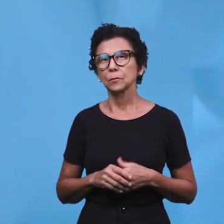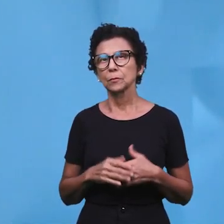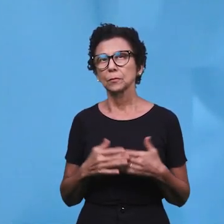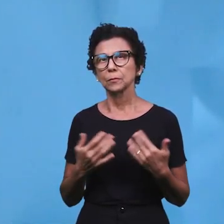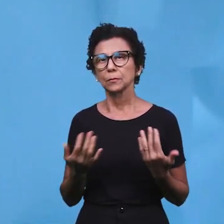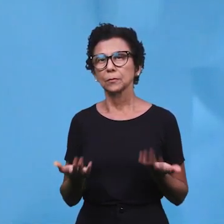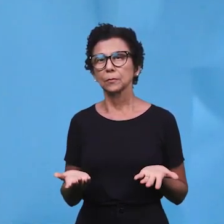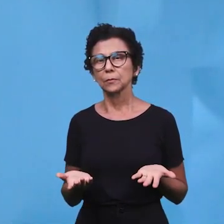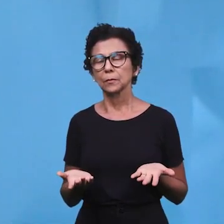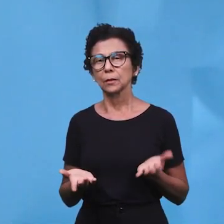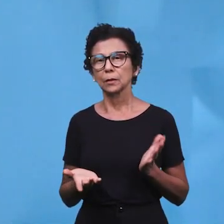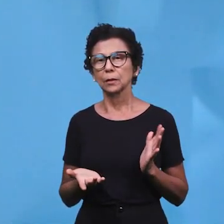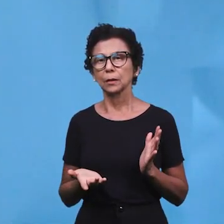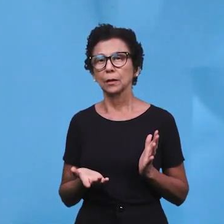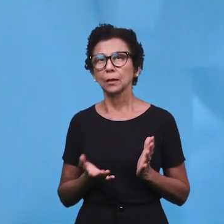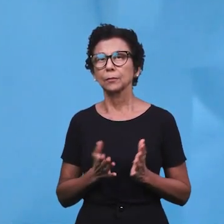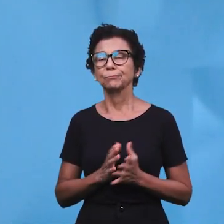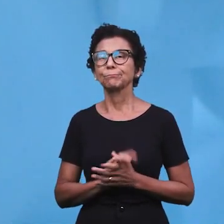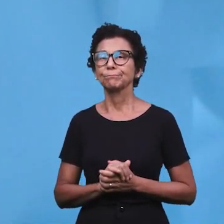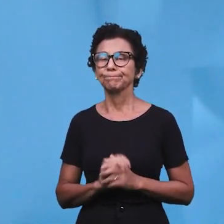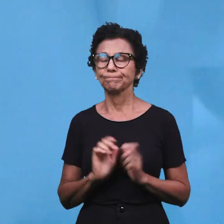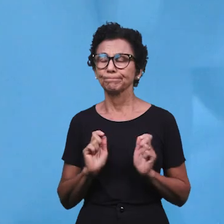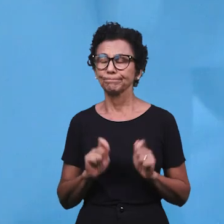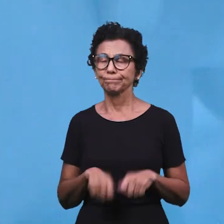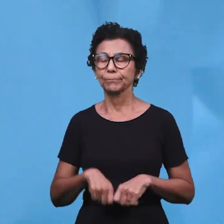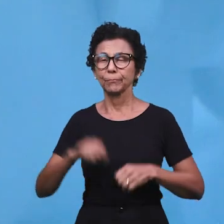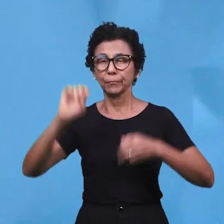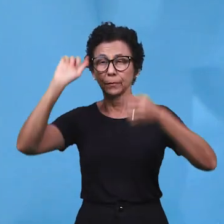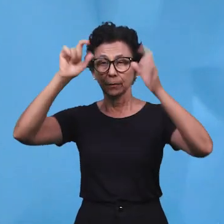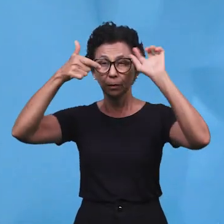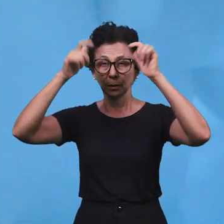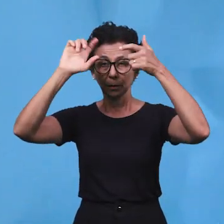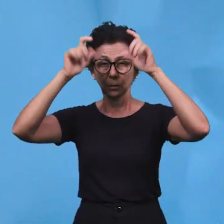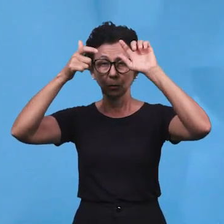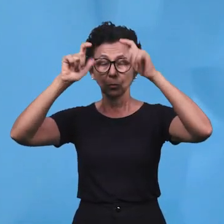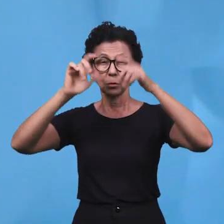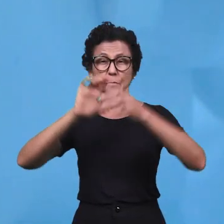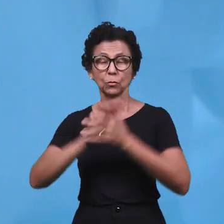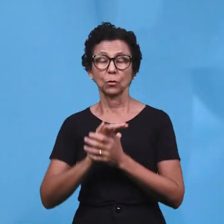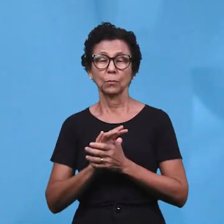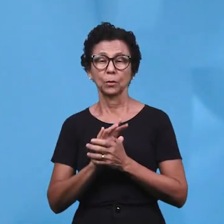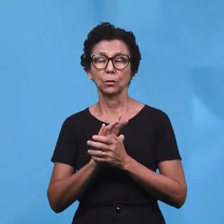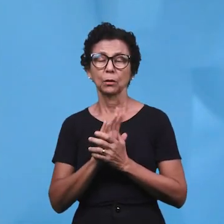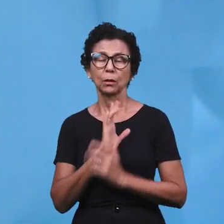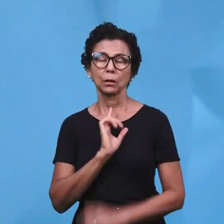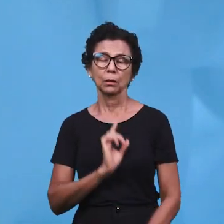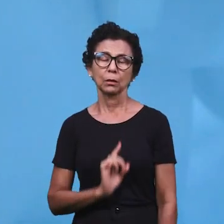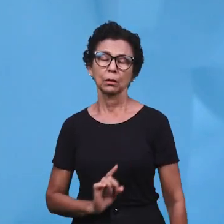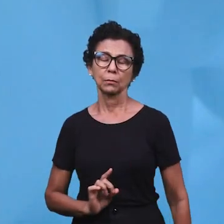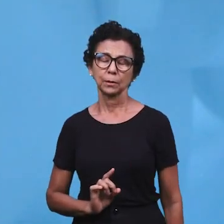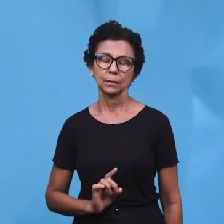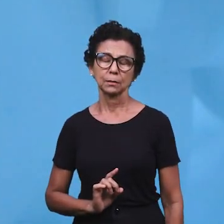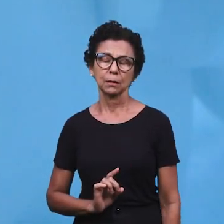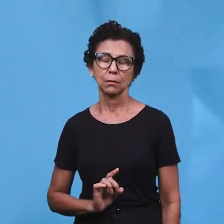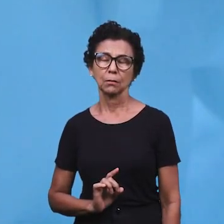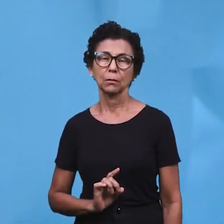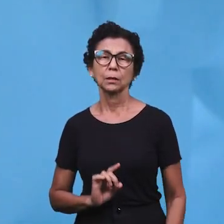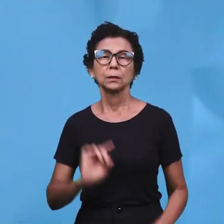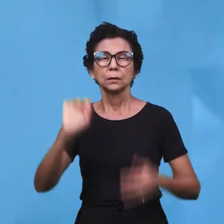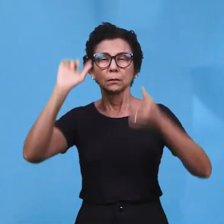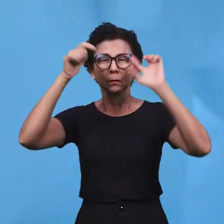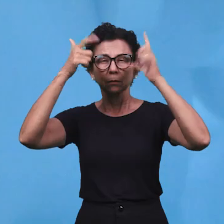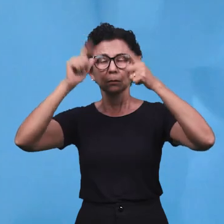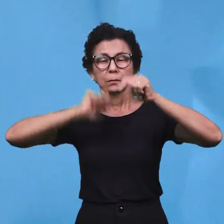ele proporciona maior chance de desenvolver transtornos de humor, né, como a depressão e transtornos de